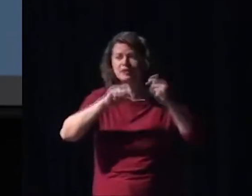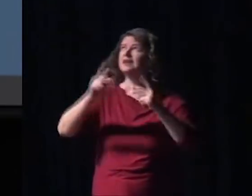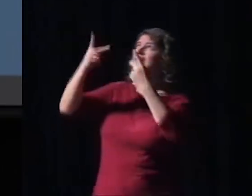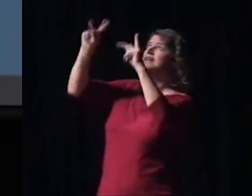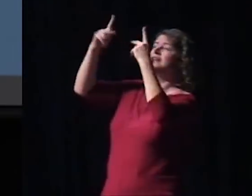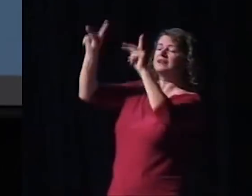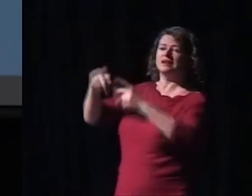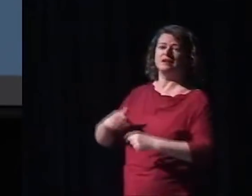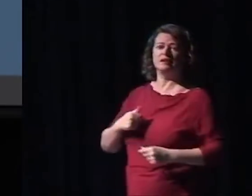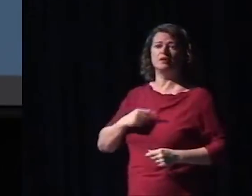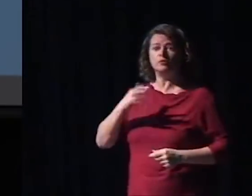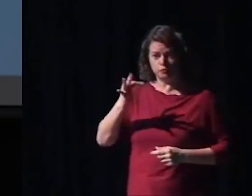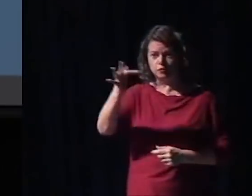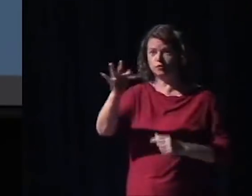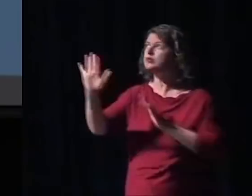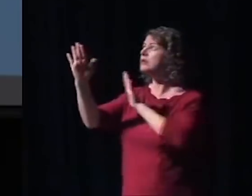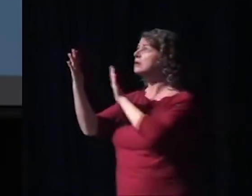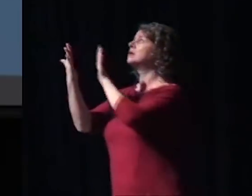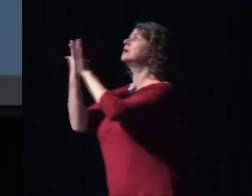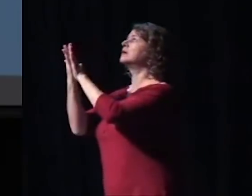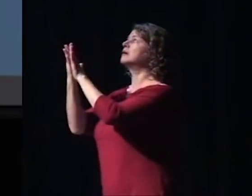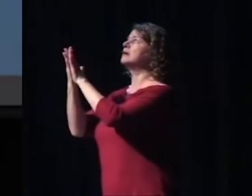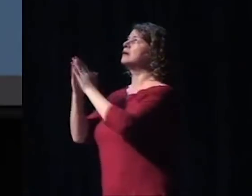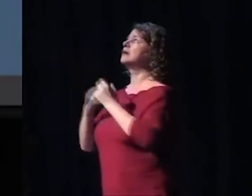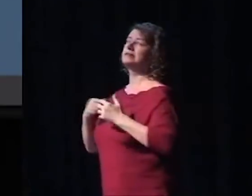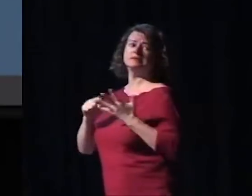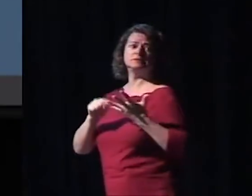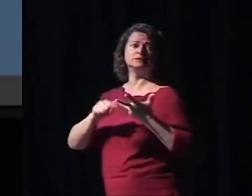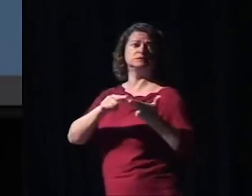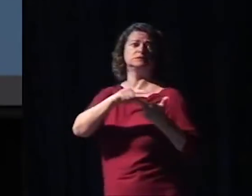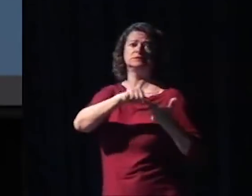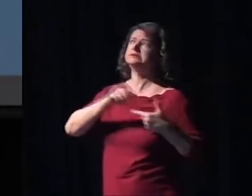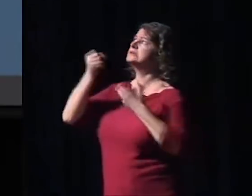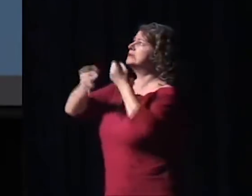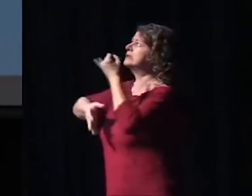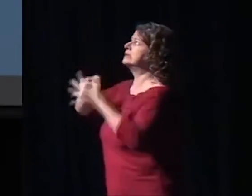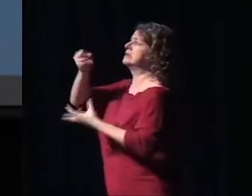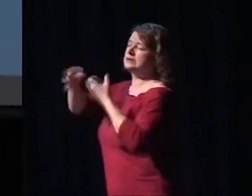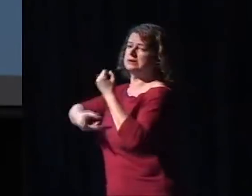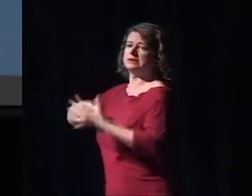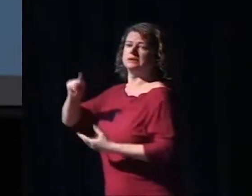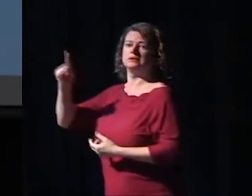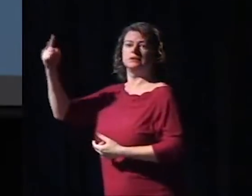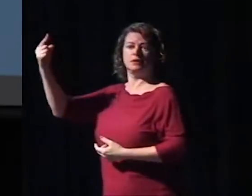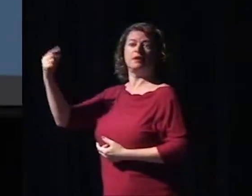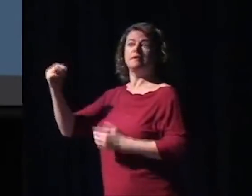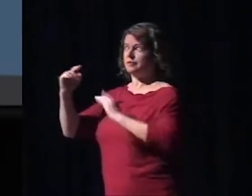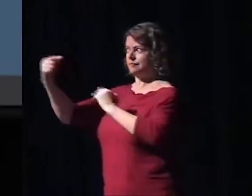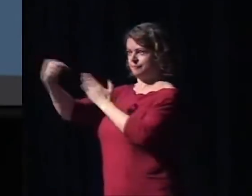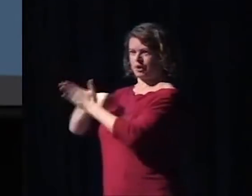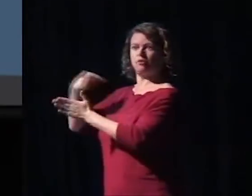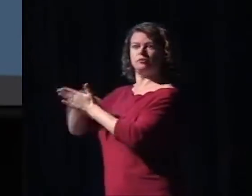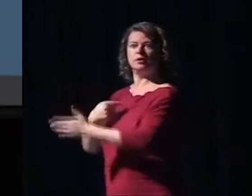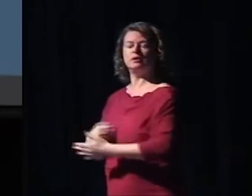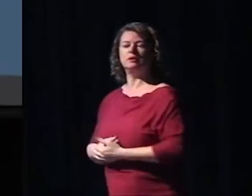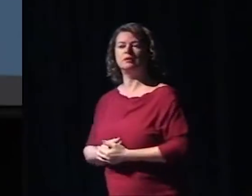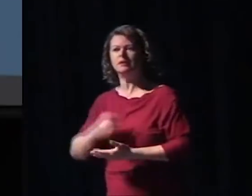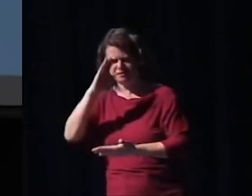de mim. Não, ele é pastor, ele tem uma unção especial, querido. Acredite em mim, eu sou igualzinho a